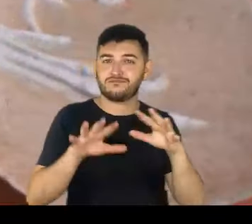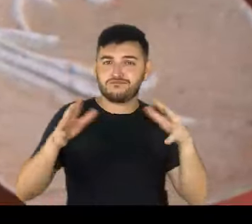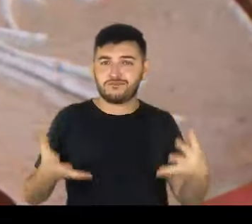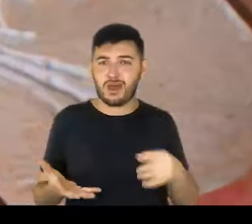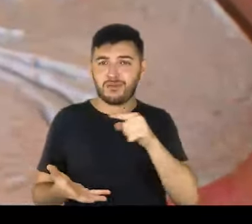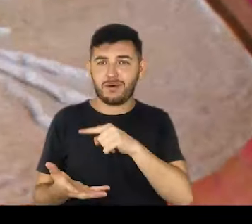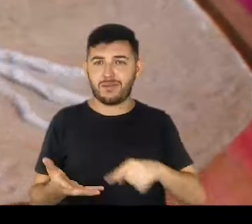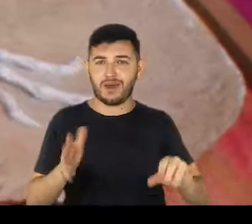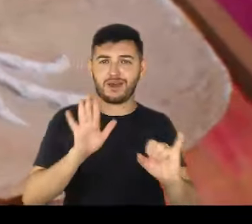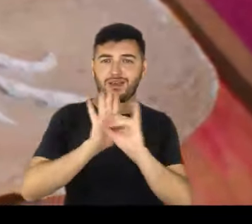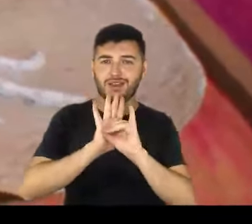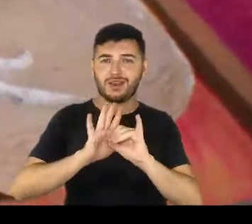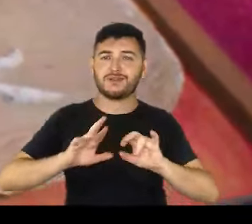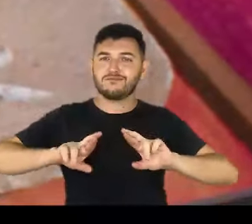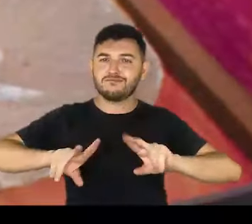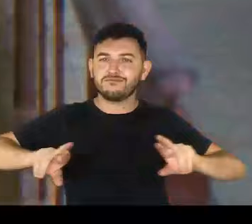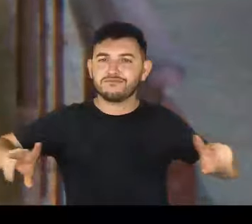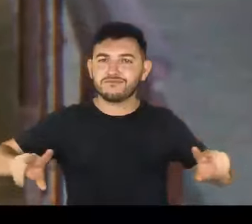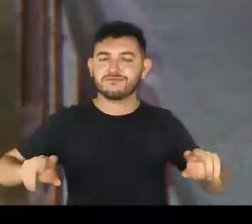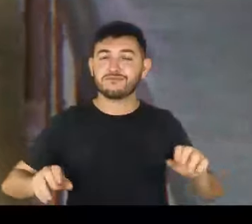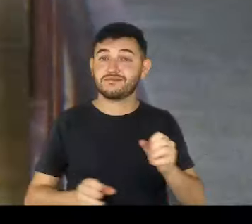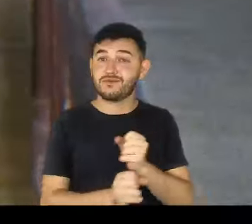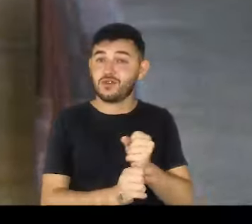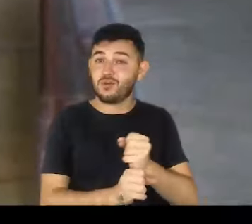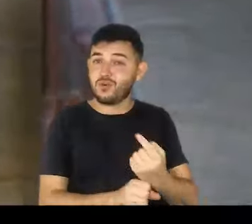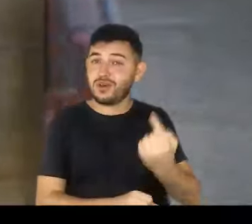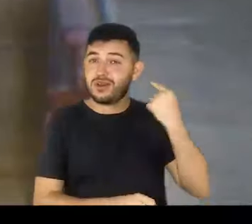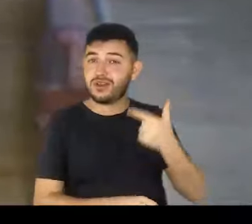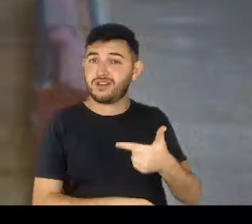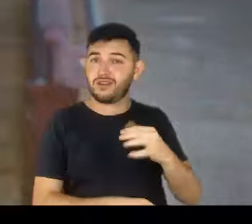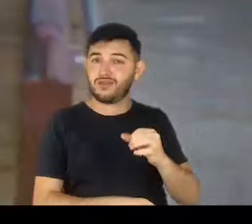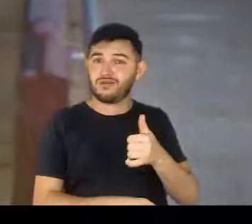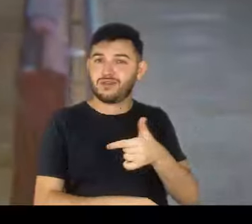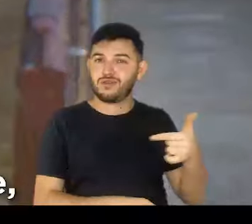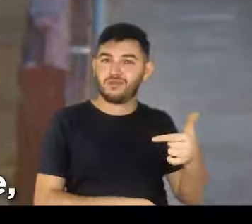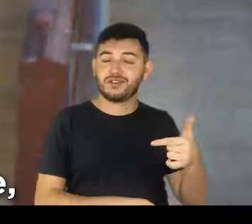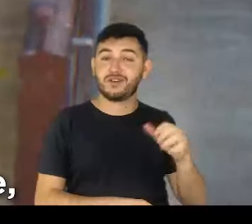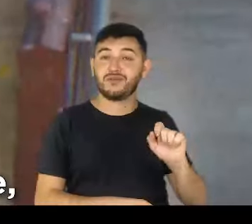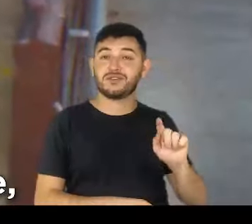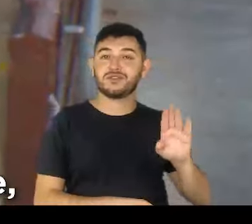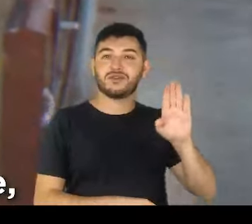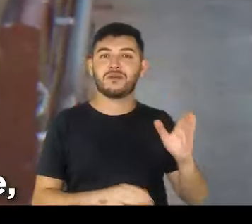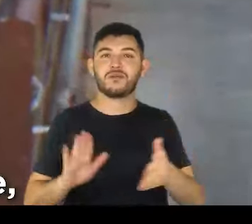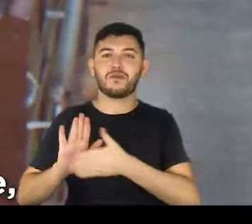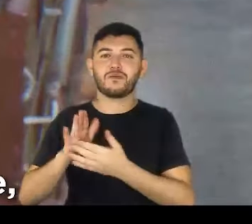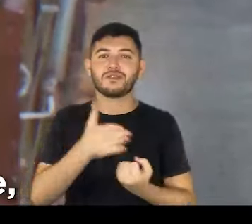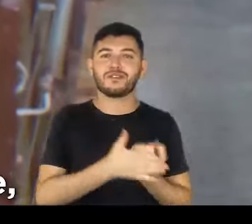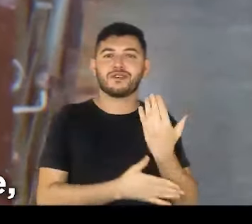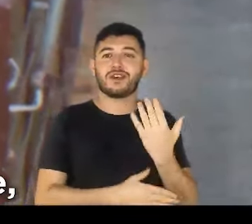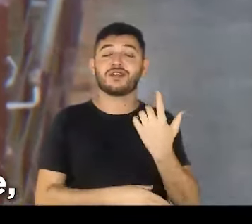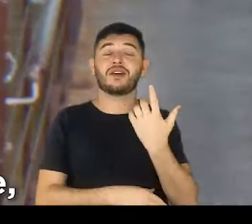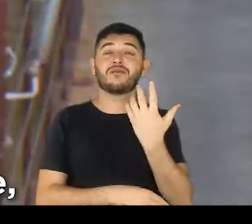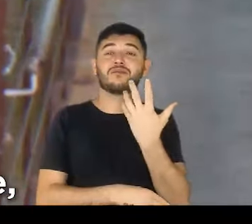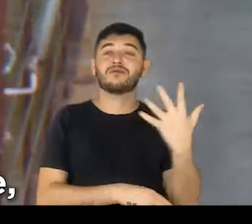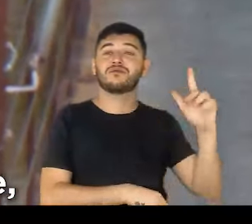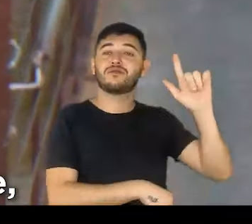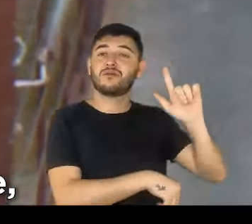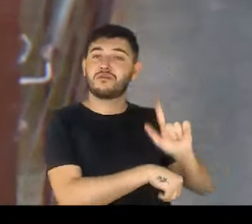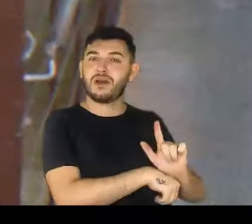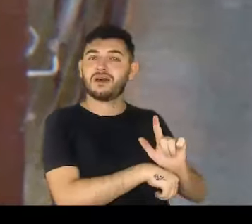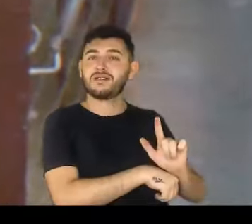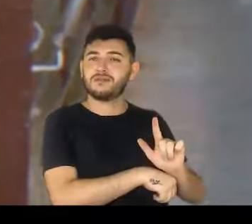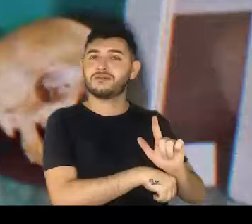um tem a sua identidade. Em 2012, o Serviço Geológico do Brasil apresentou a proposta de criação do